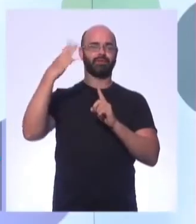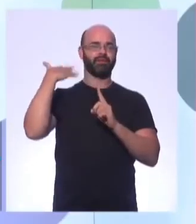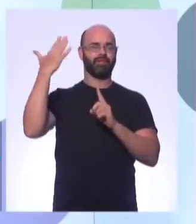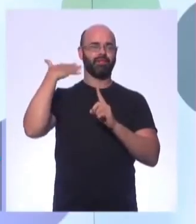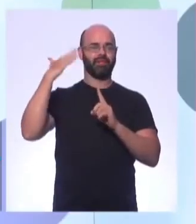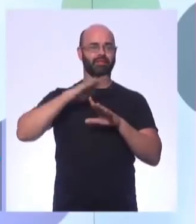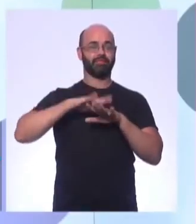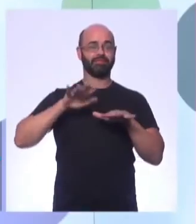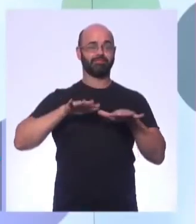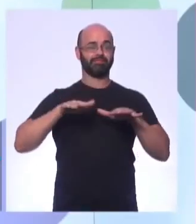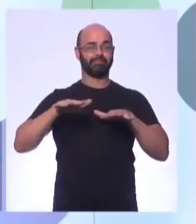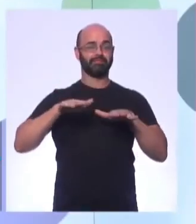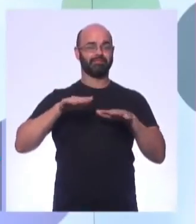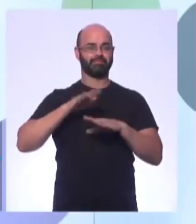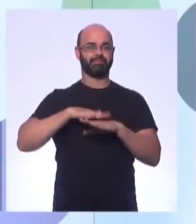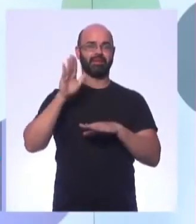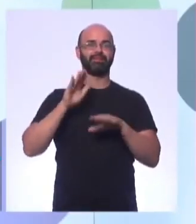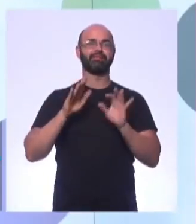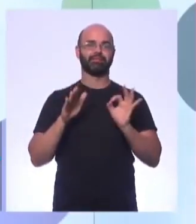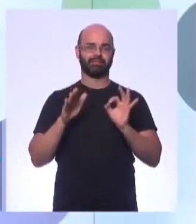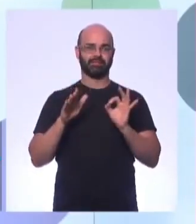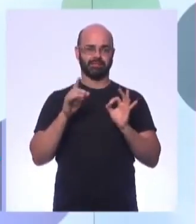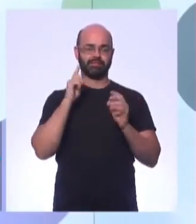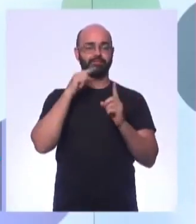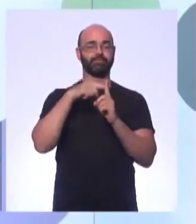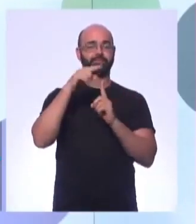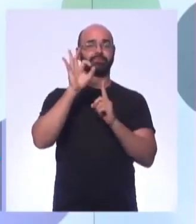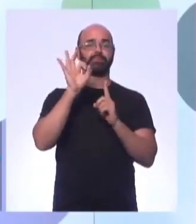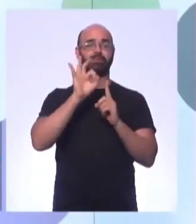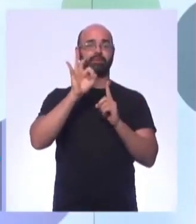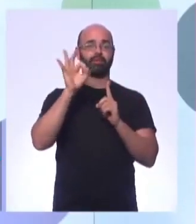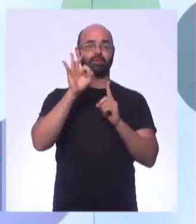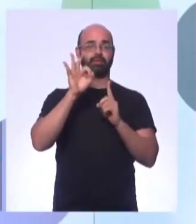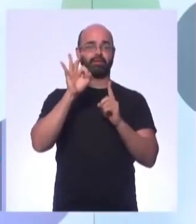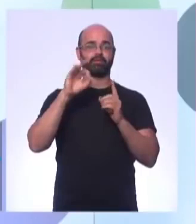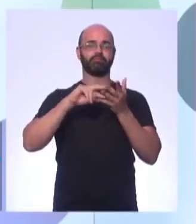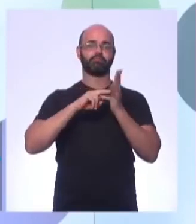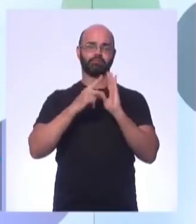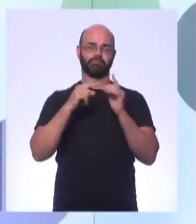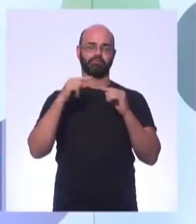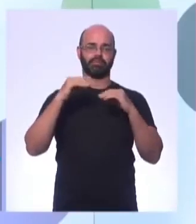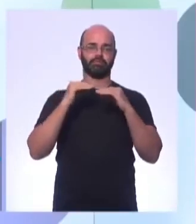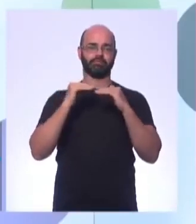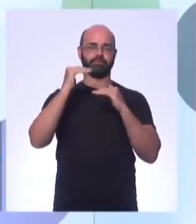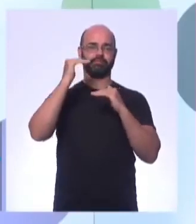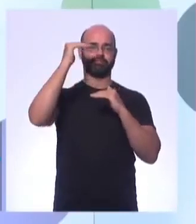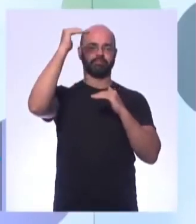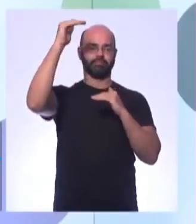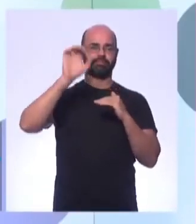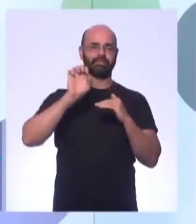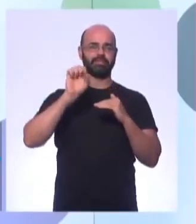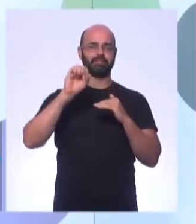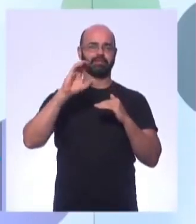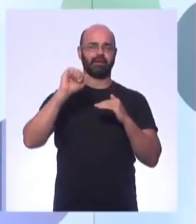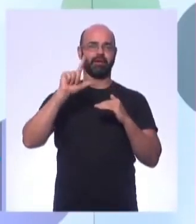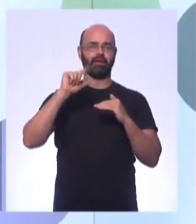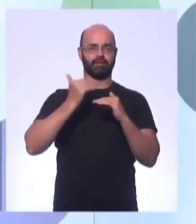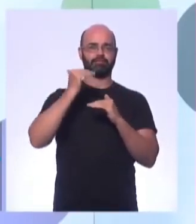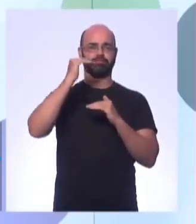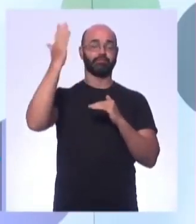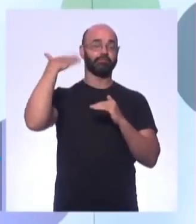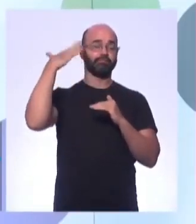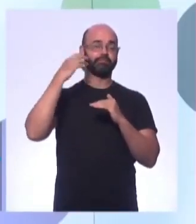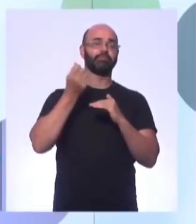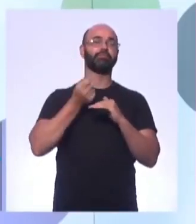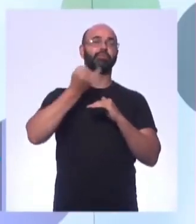como temperatura, né? Tá. E aí, grau tem a ver com as escalas, né? Existem algumas escalas de temperaturas, né? A gente vai falar aqui nessa aula